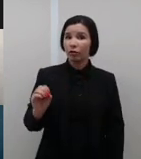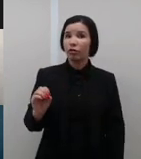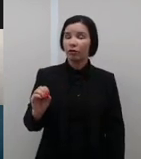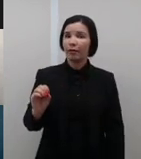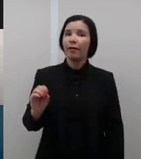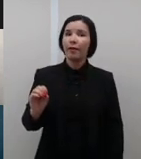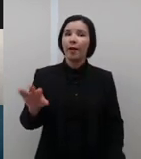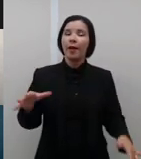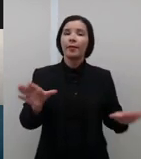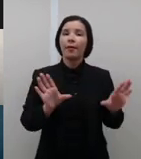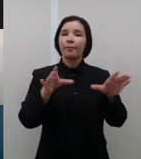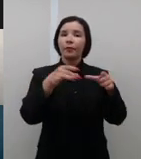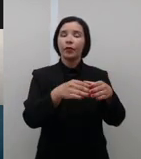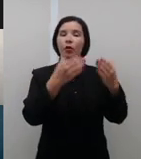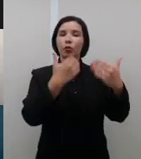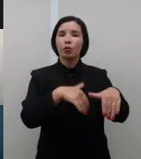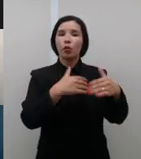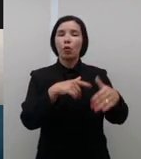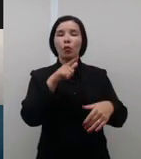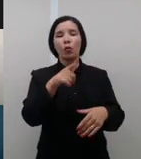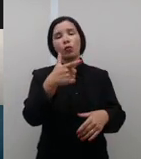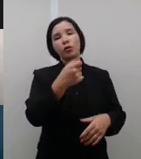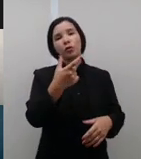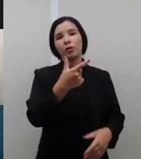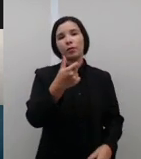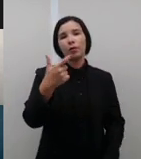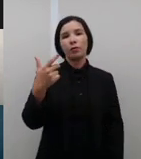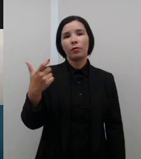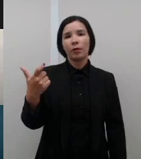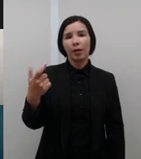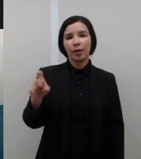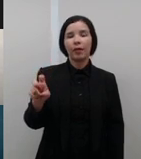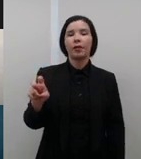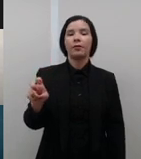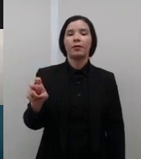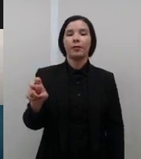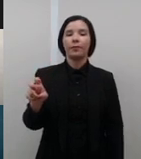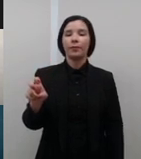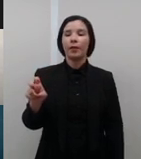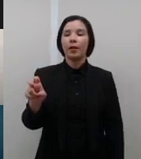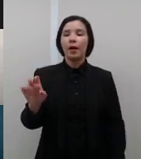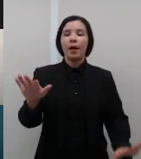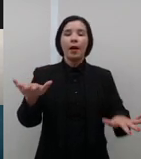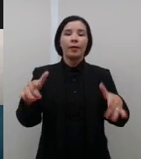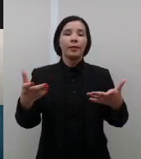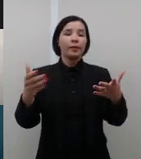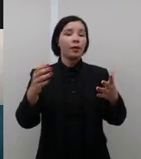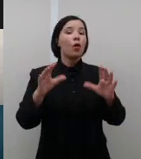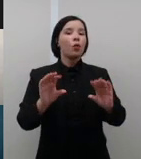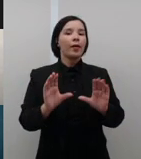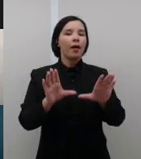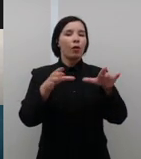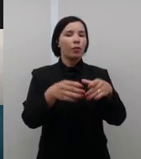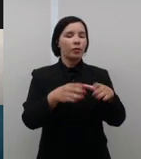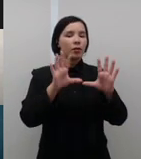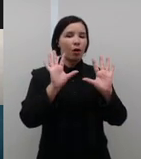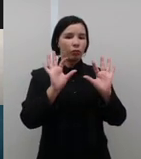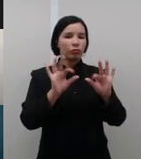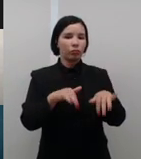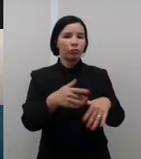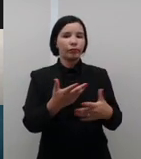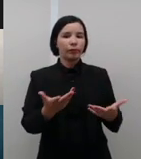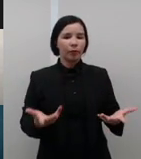do concurso em 2015. Primeira vez, volto a dizer, que a comissão supriu a missão e que, portanto, não mais